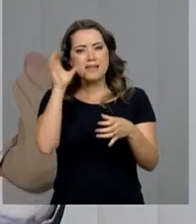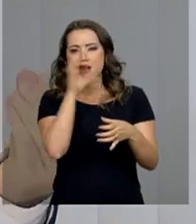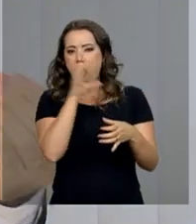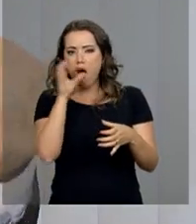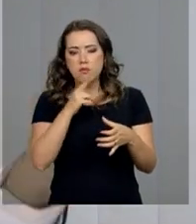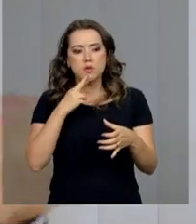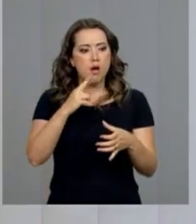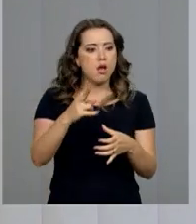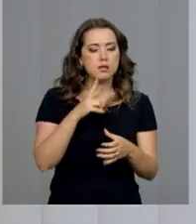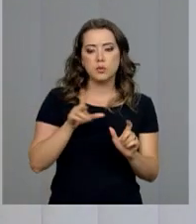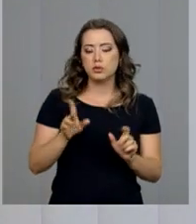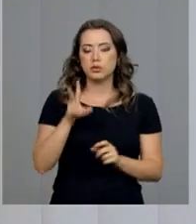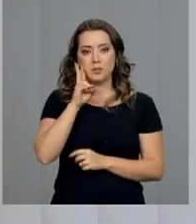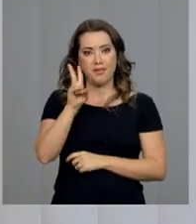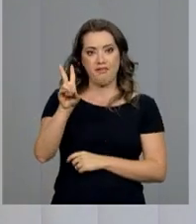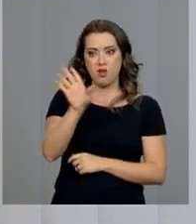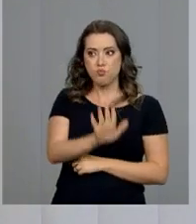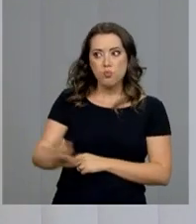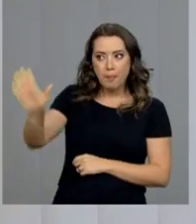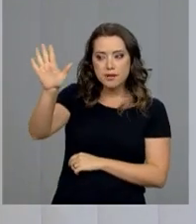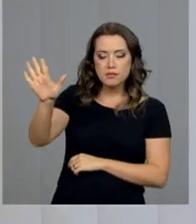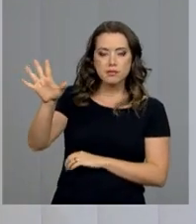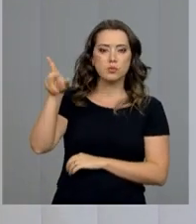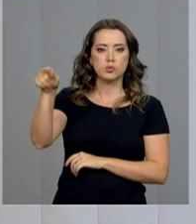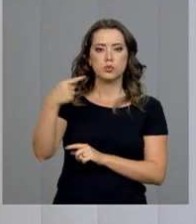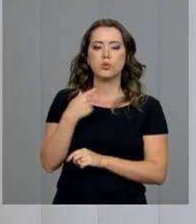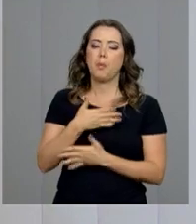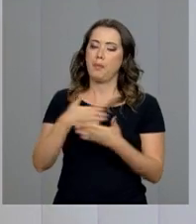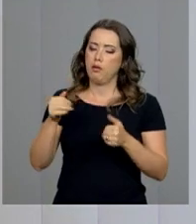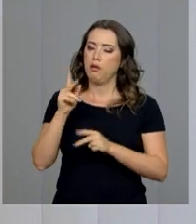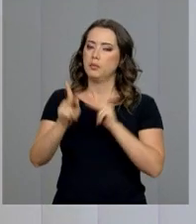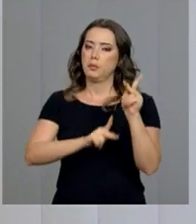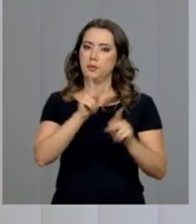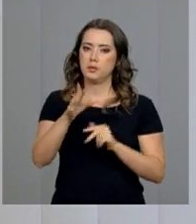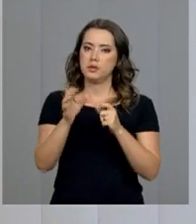melhor subsídio à justiça e à própria população, à sociedade como um todo.